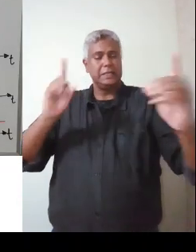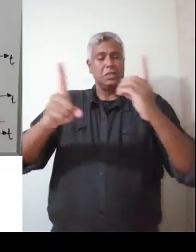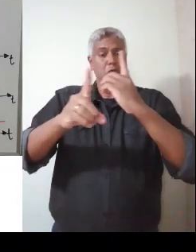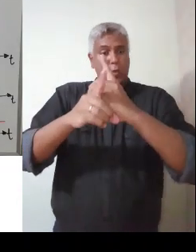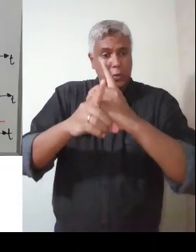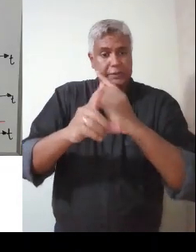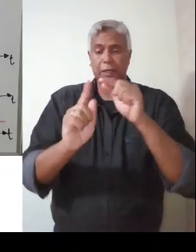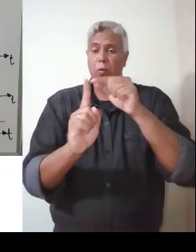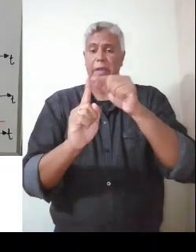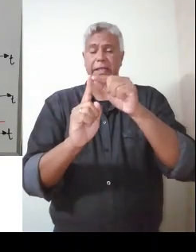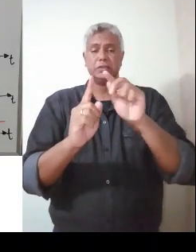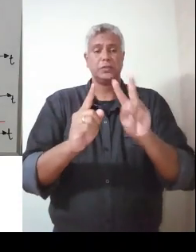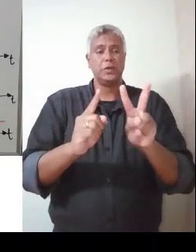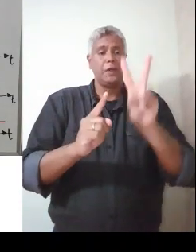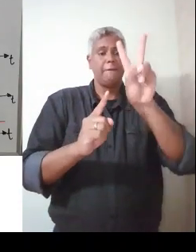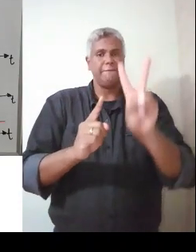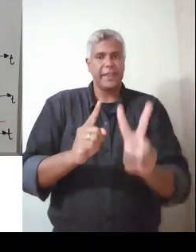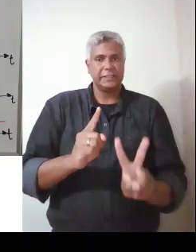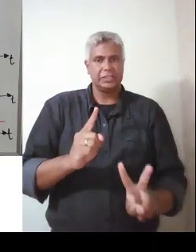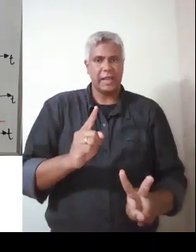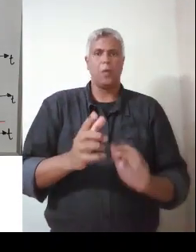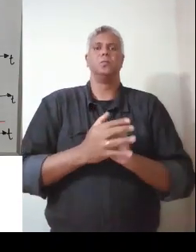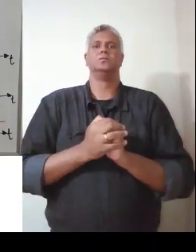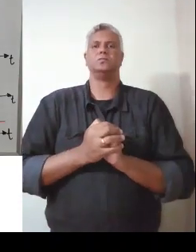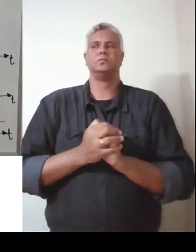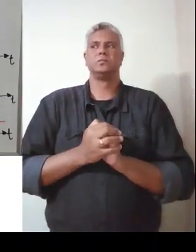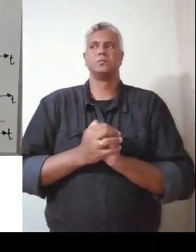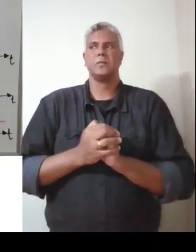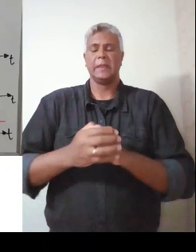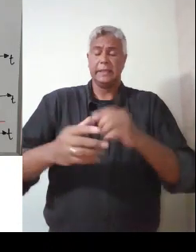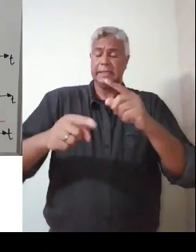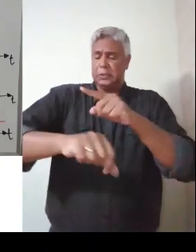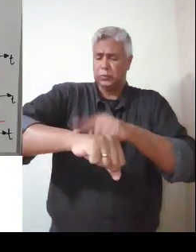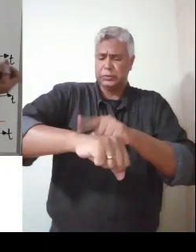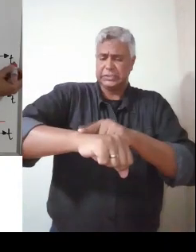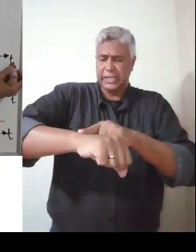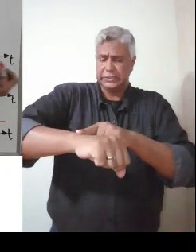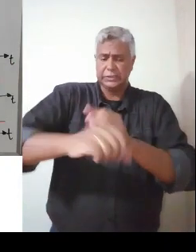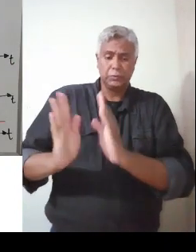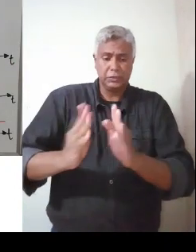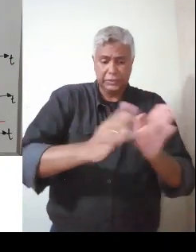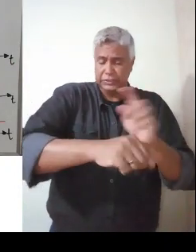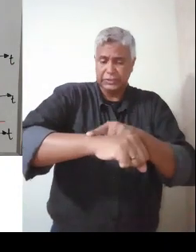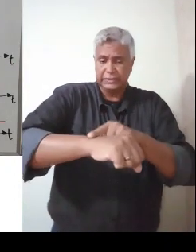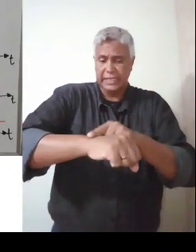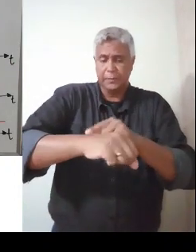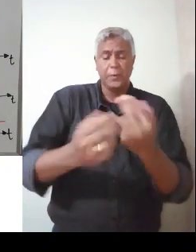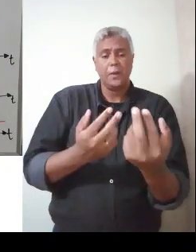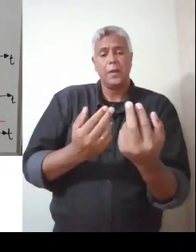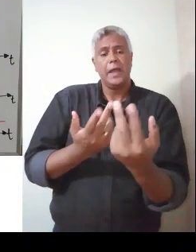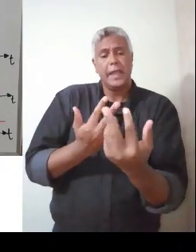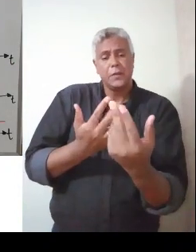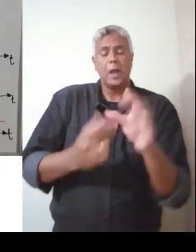teremos que a posição deste instante de tempo é a posição do tempo igual a